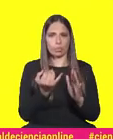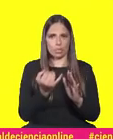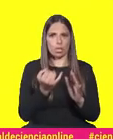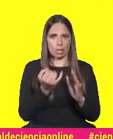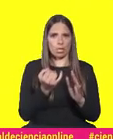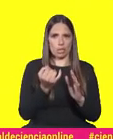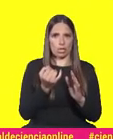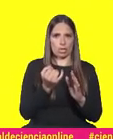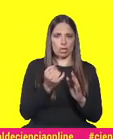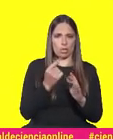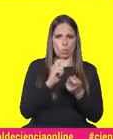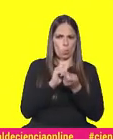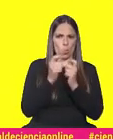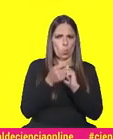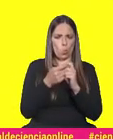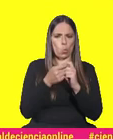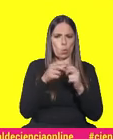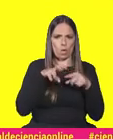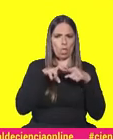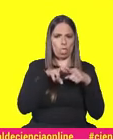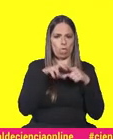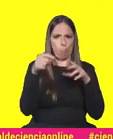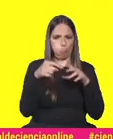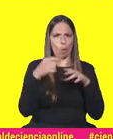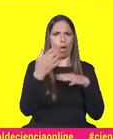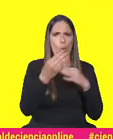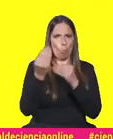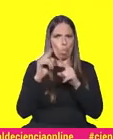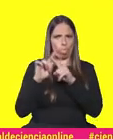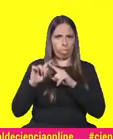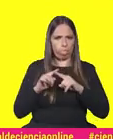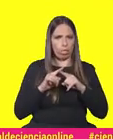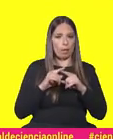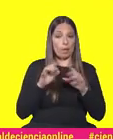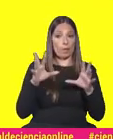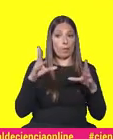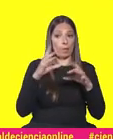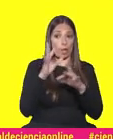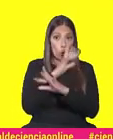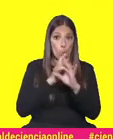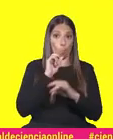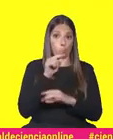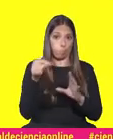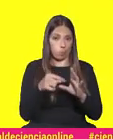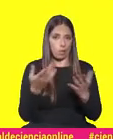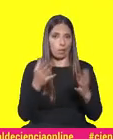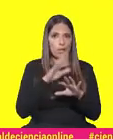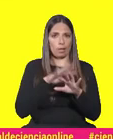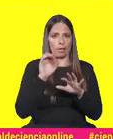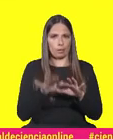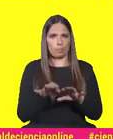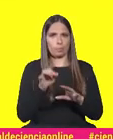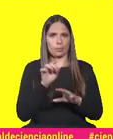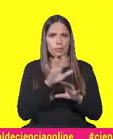inclui alberga muitas espécies de morcegos, várias espécies de morcegos, das mais ameaçadas da Europa, e como tal